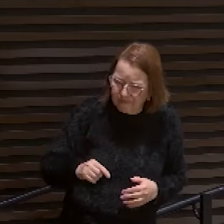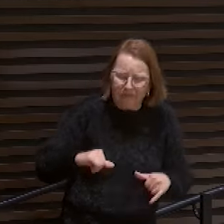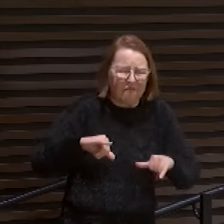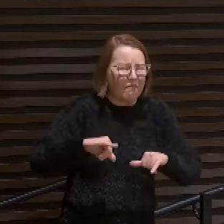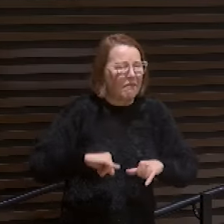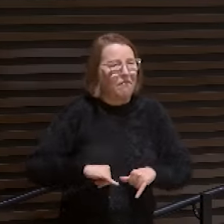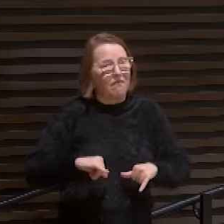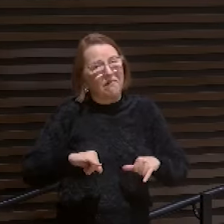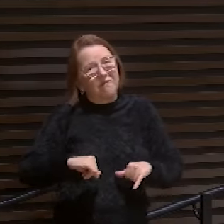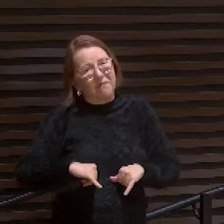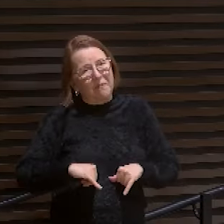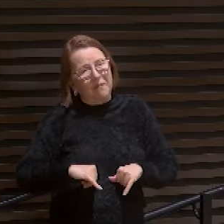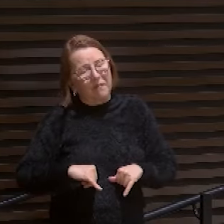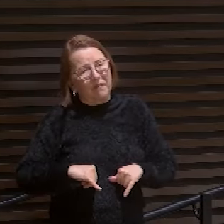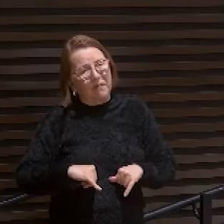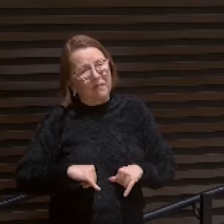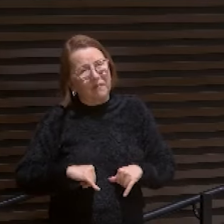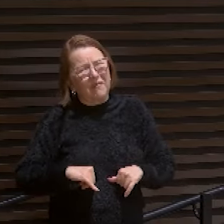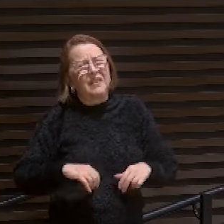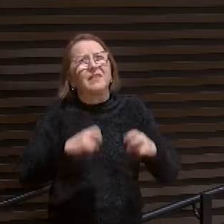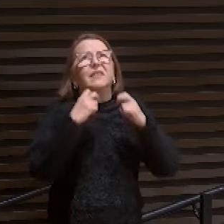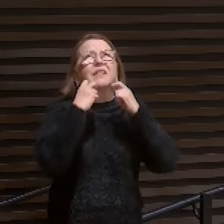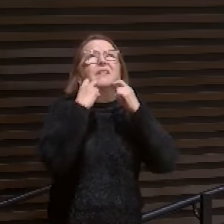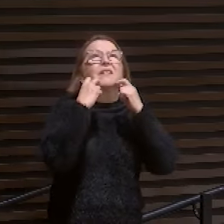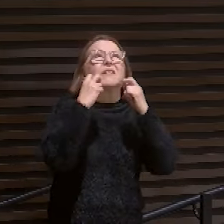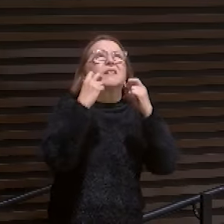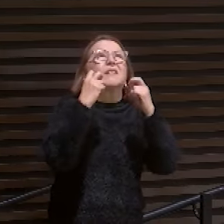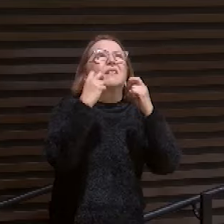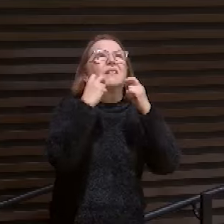sofrendo e clamando